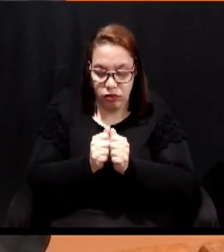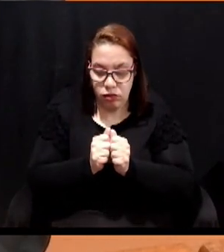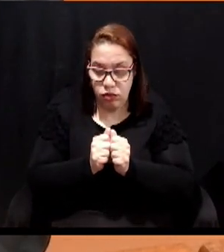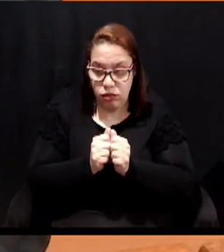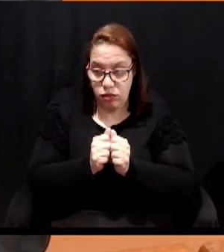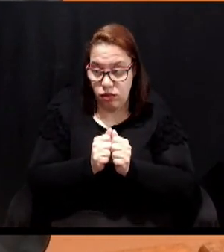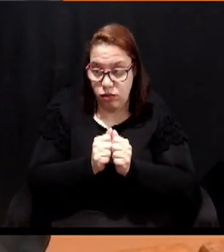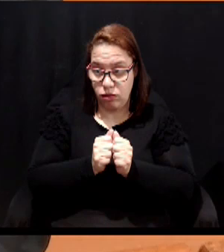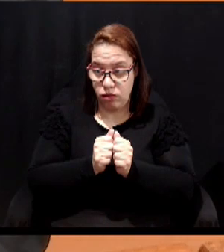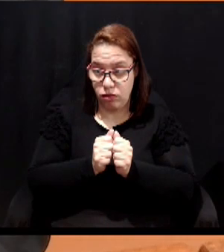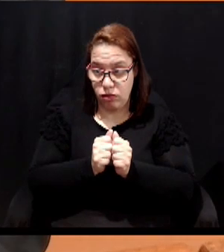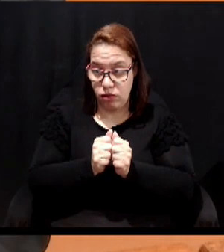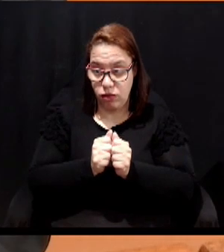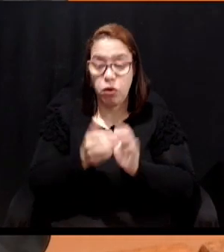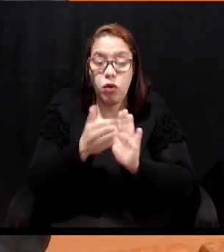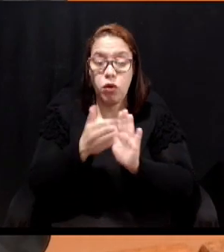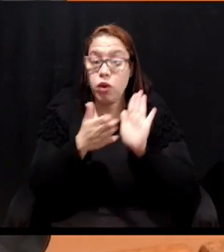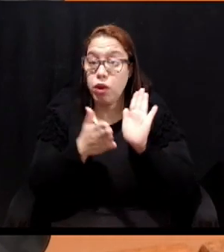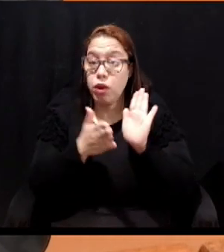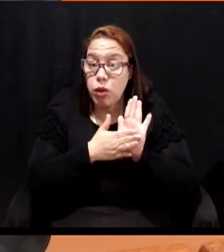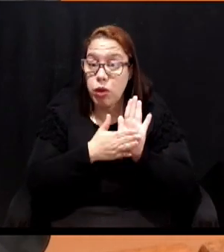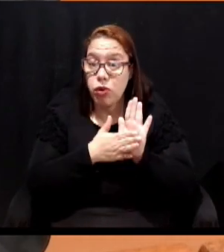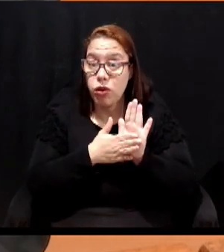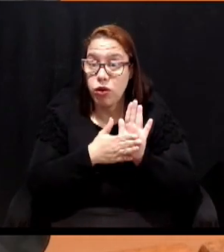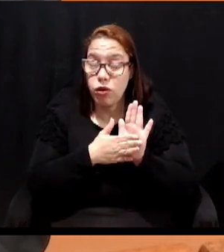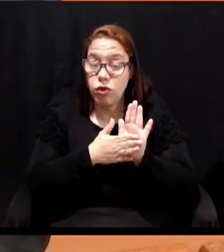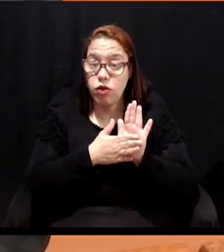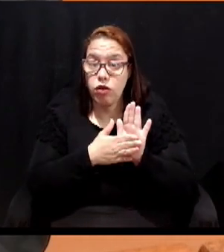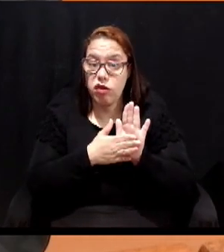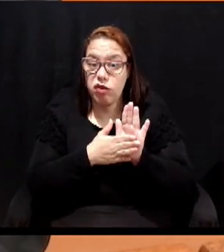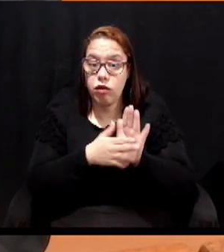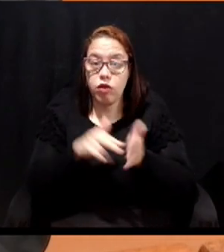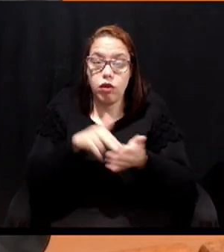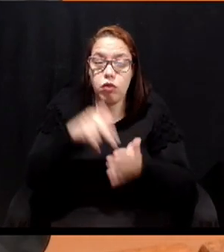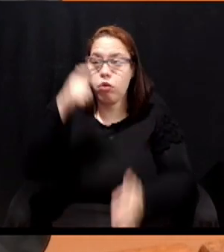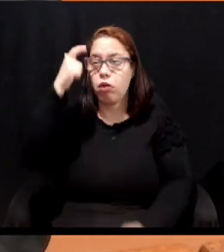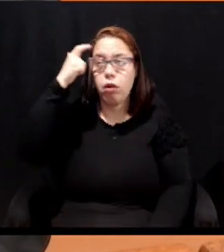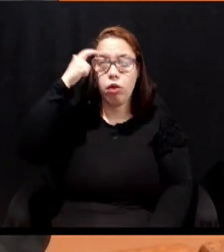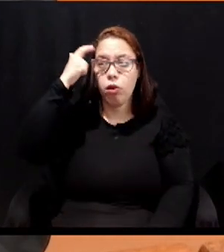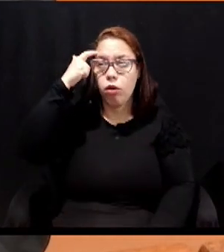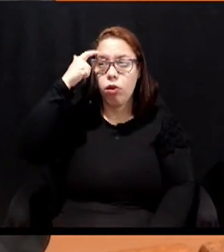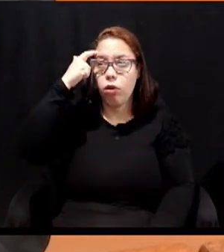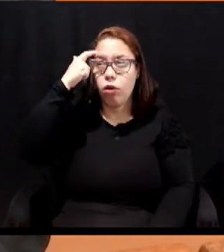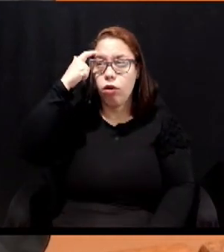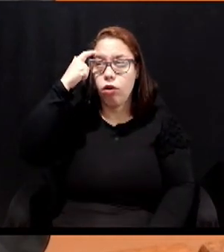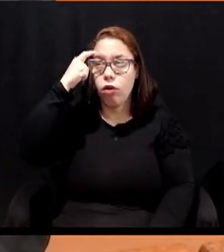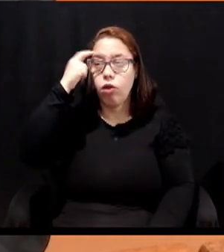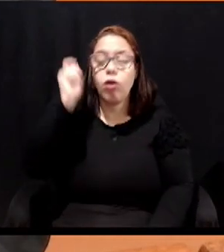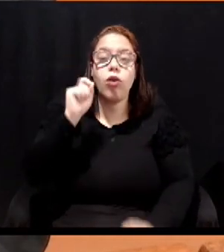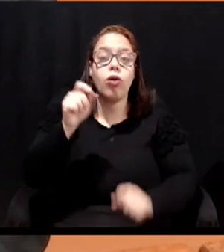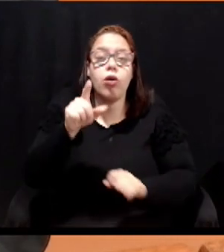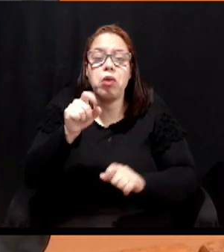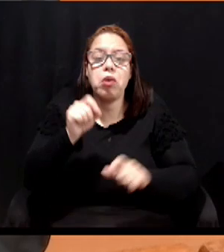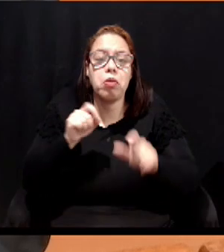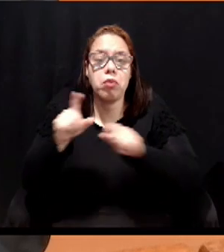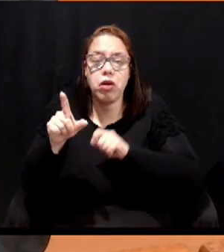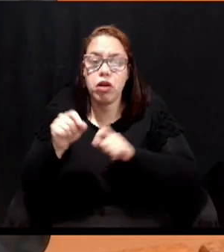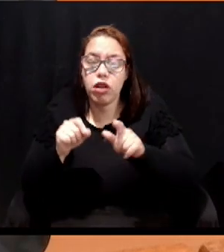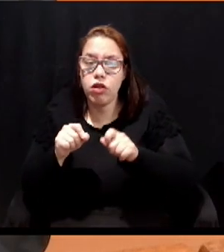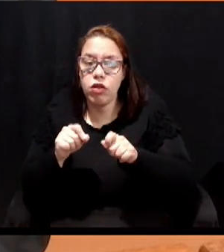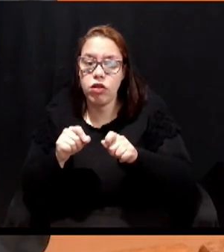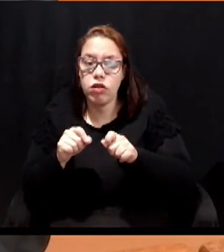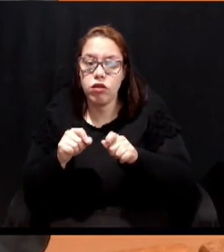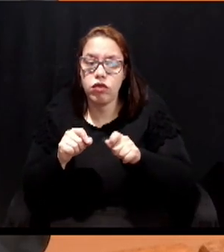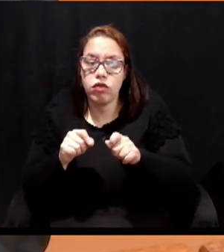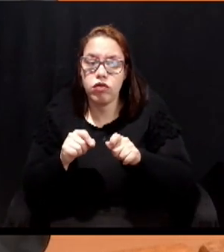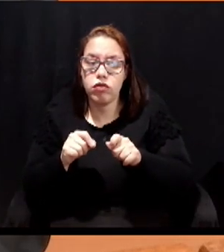está propondo, né? Colocar para pensar que caminhos vamos seguir, né? Um caminho